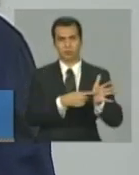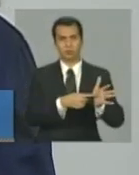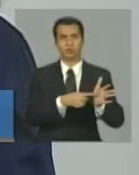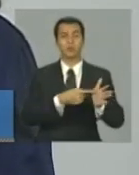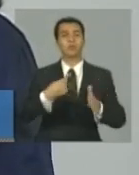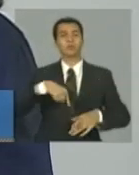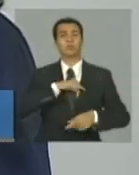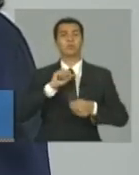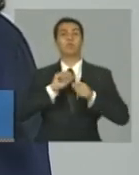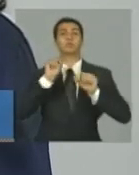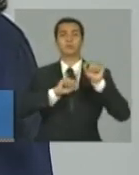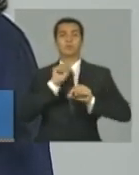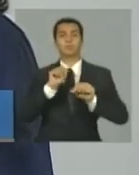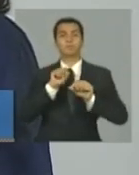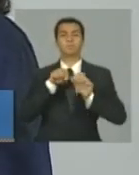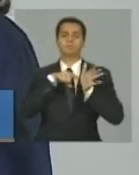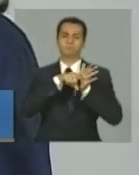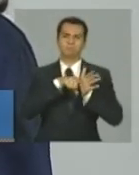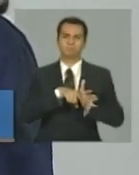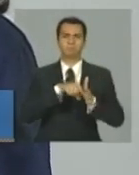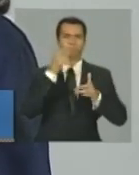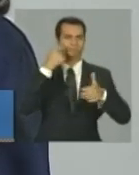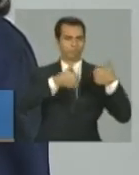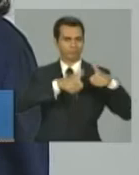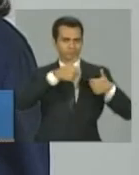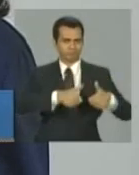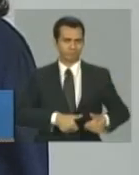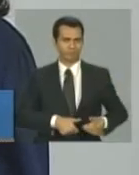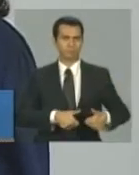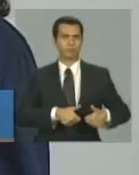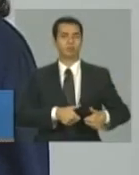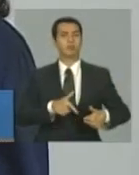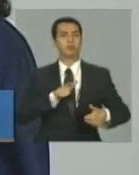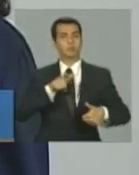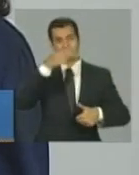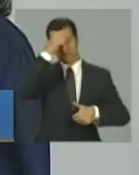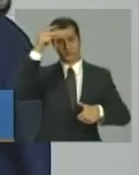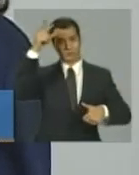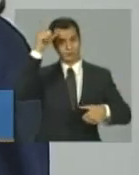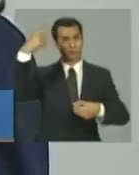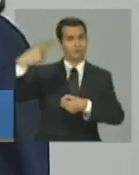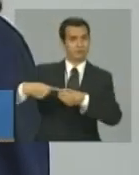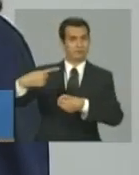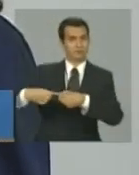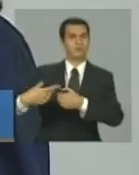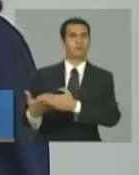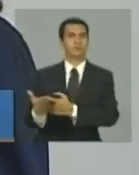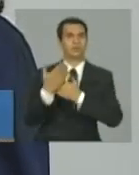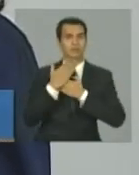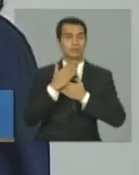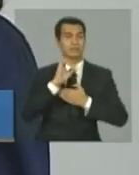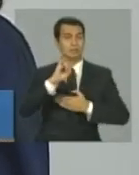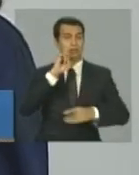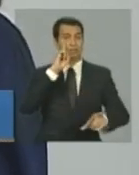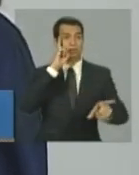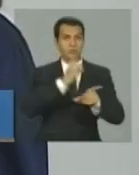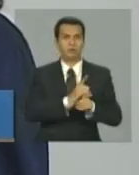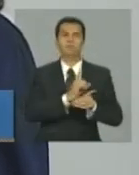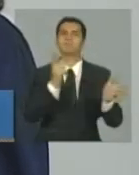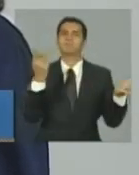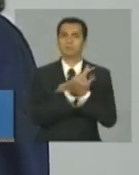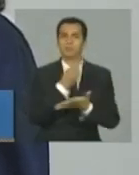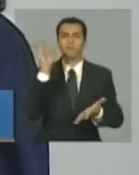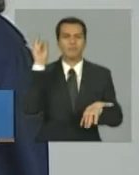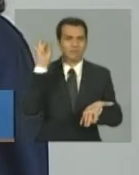gente faz a apuração e com o com ajuda o principal esse identificado o dólar aí sim